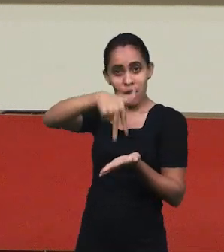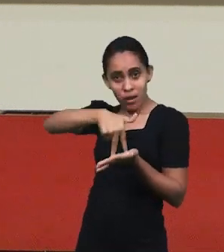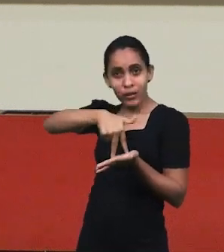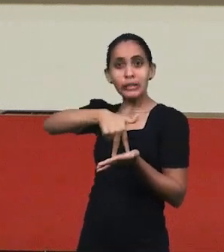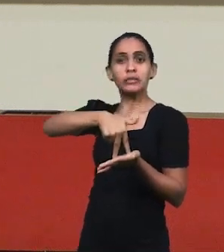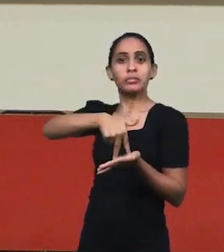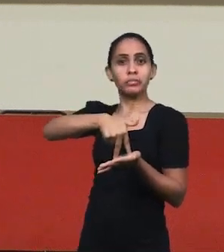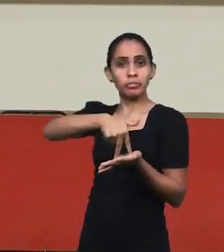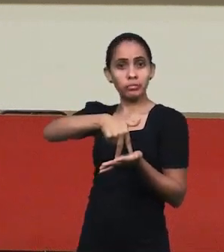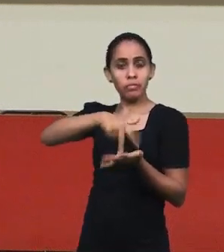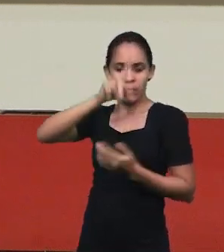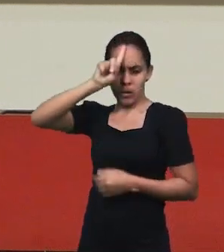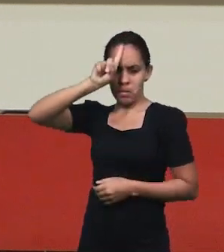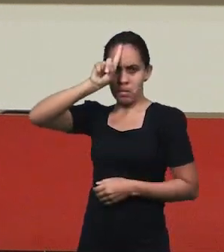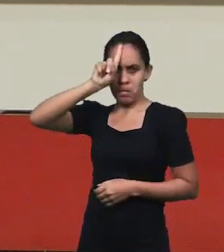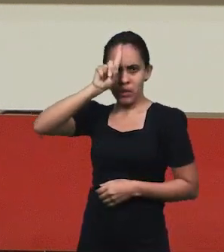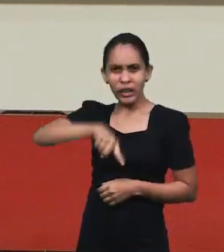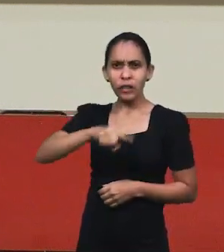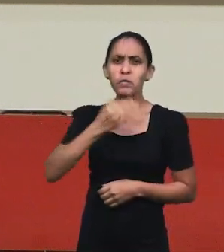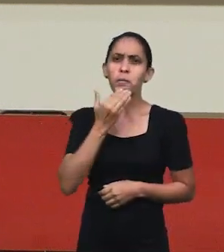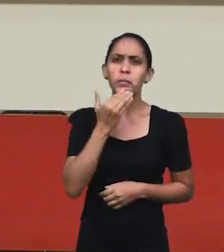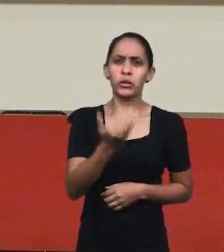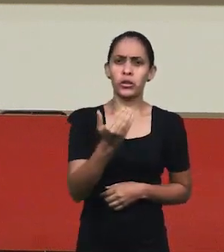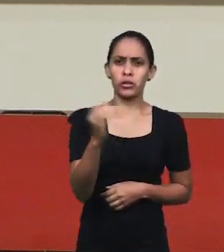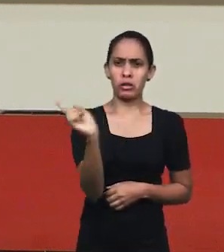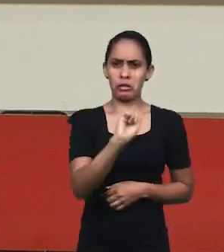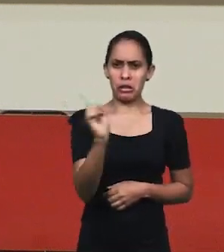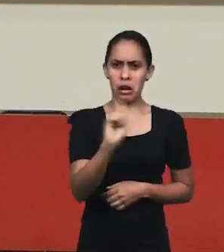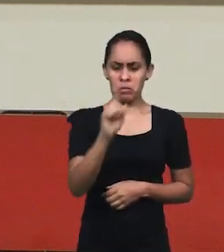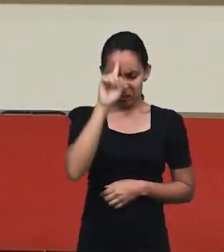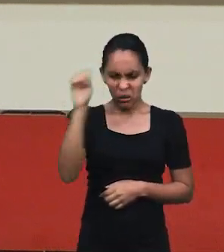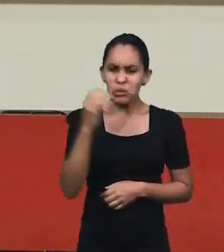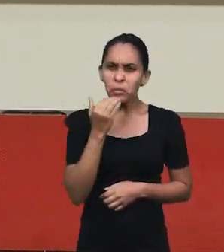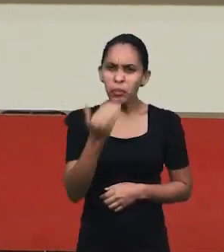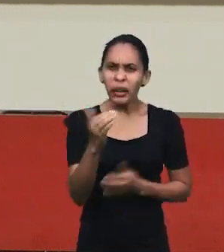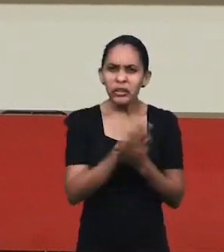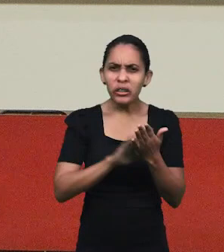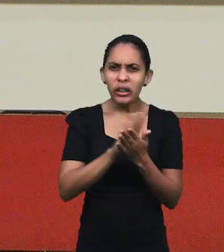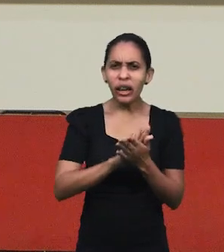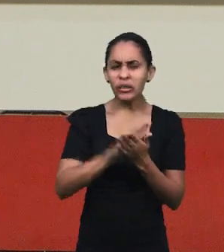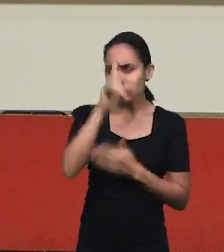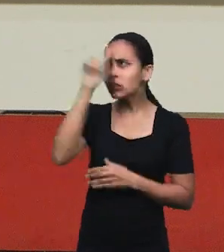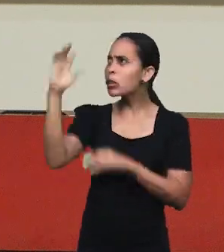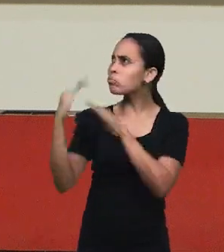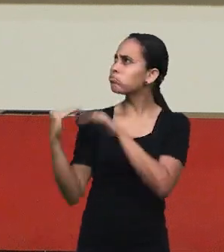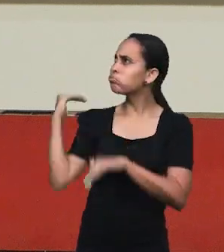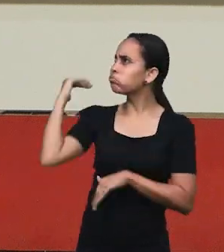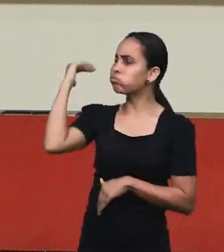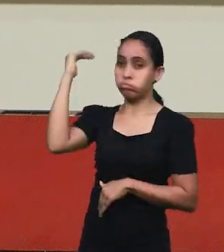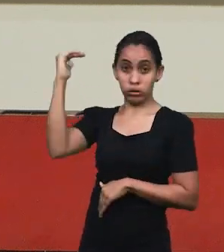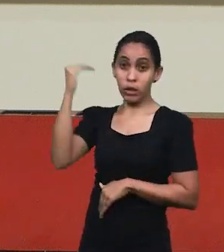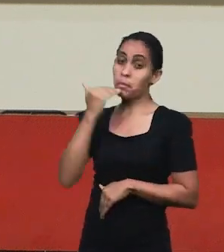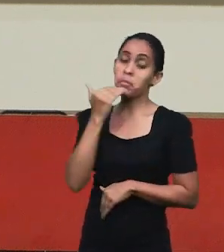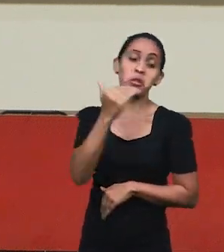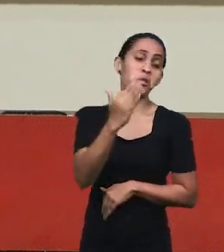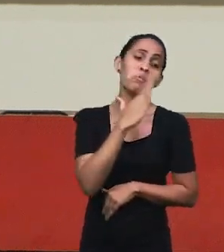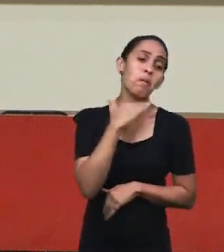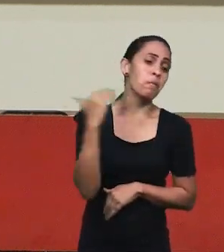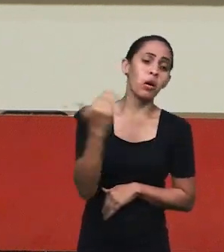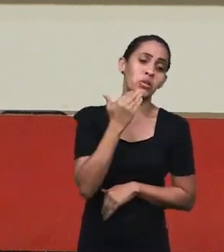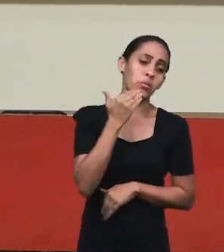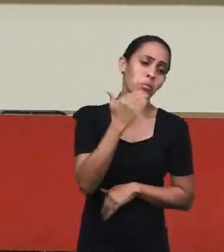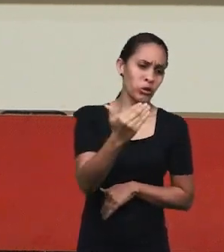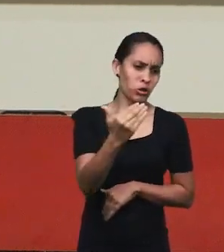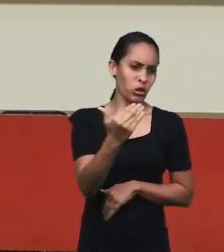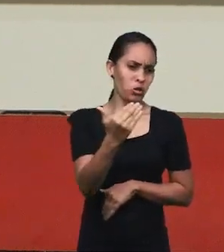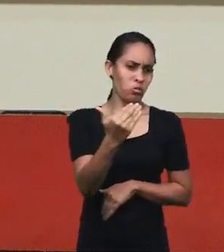terceiro dia do céu houve esse brado. Foi uma ordem, não foi um pedido. Deus não pede nada a ninguém, porque Deus é soberano. Ele não pediu